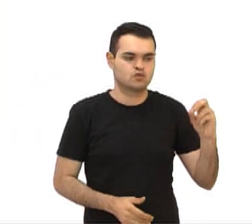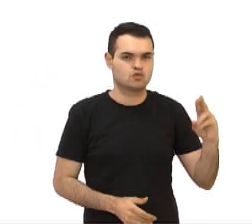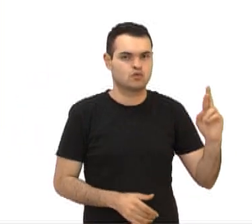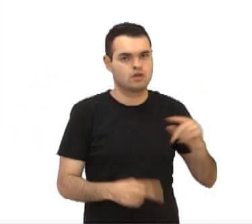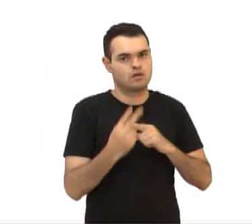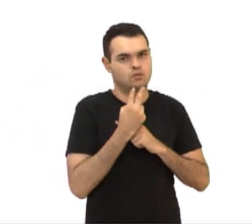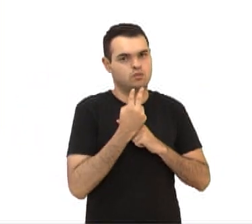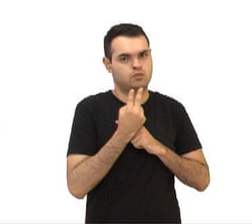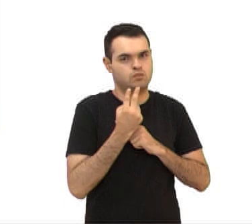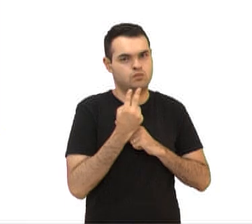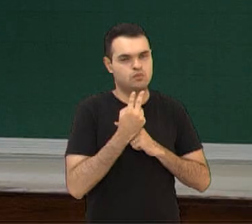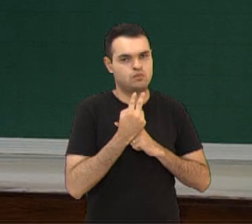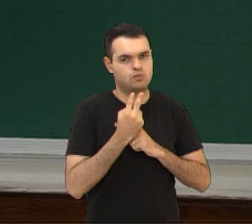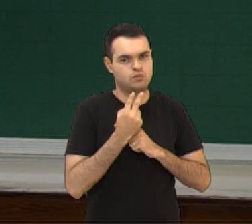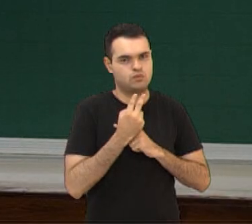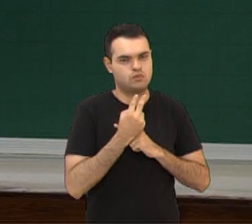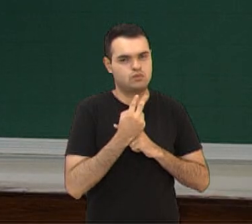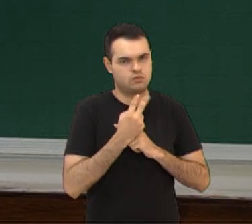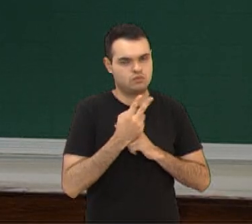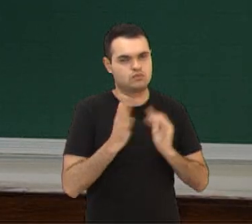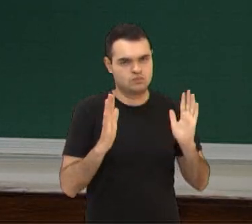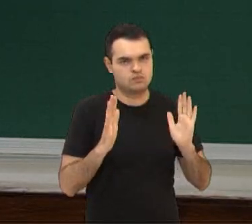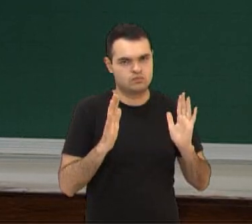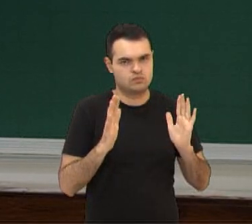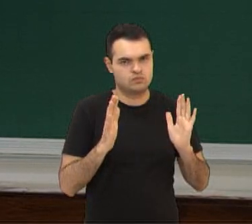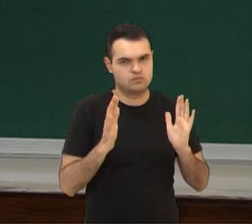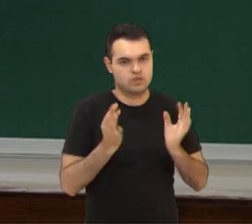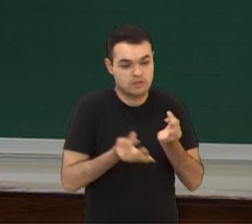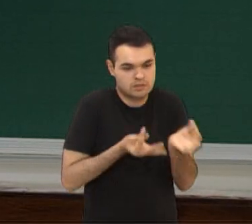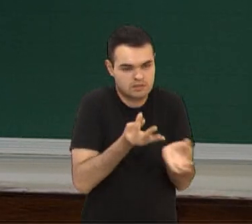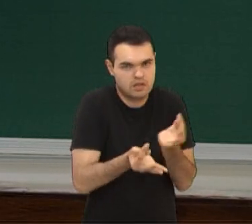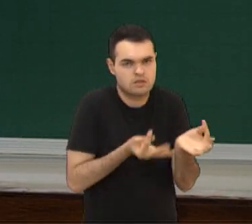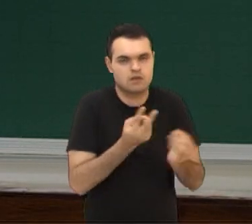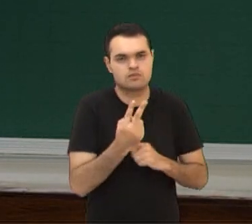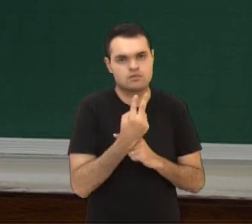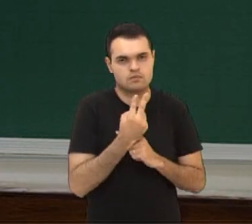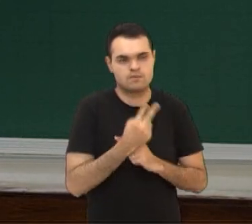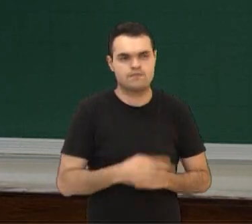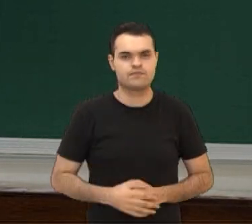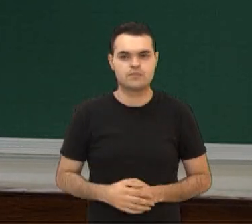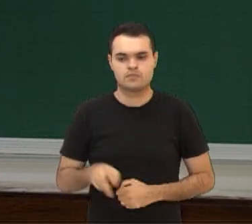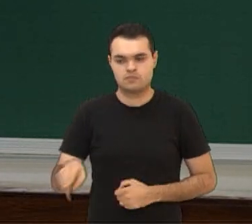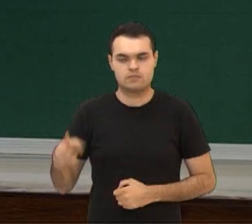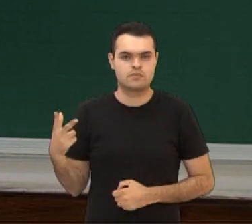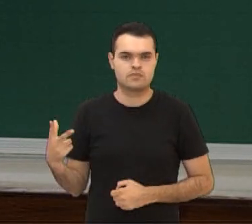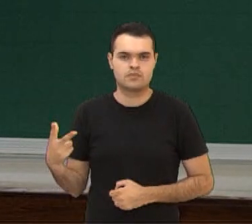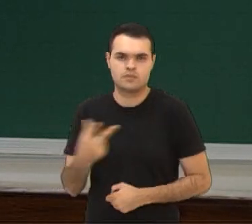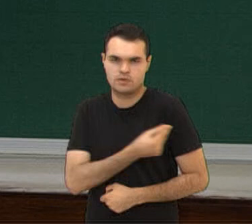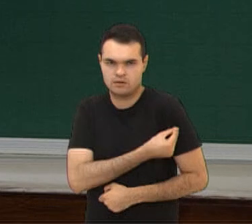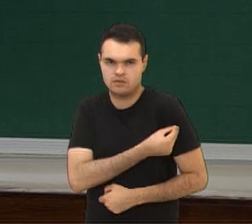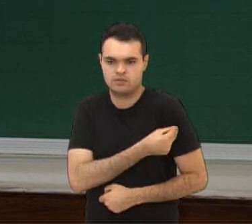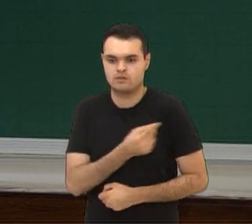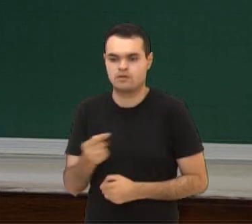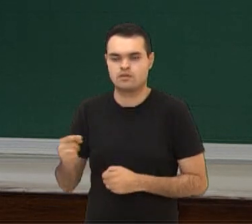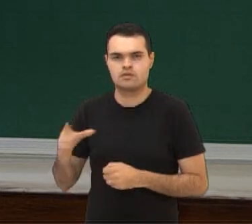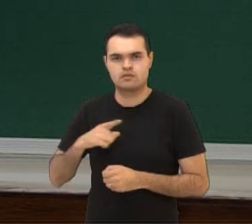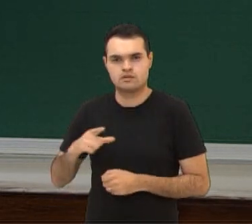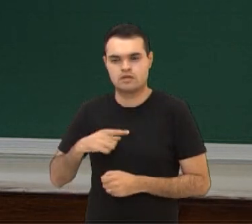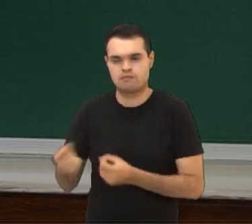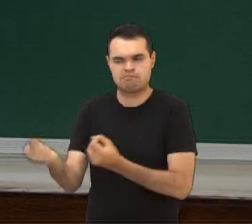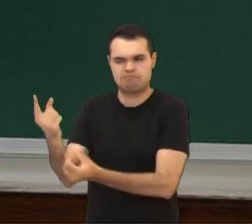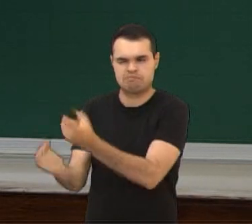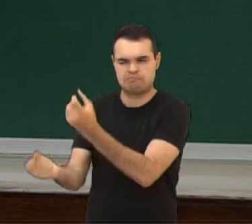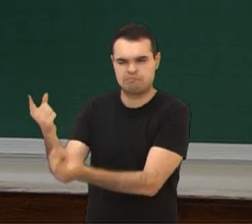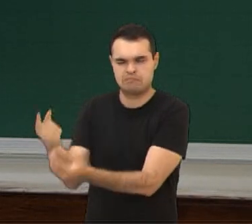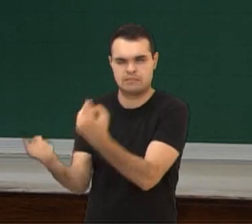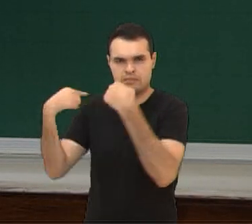terapêutico, então você está tratando aquela doença, vamos dizer assim. Vacinação, você recebe patógenos, antígenos.